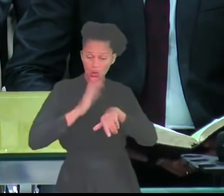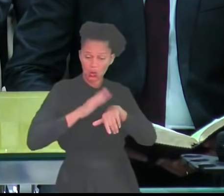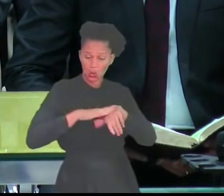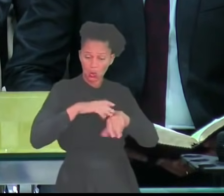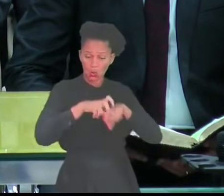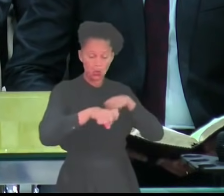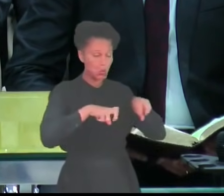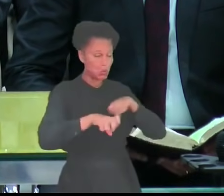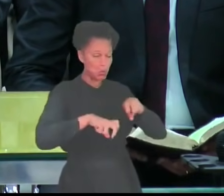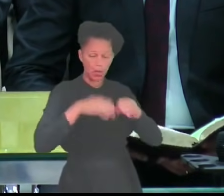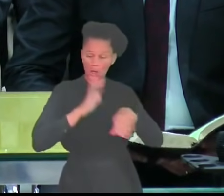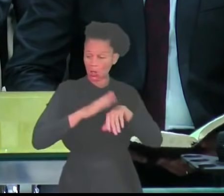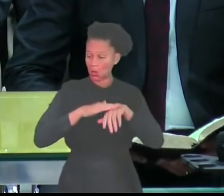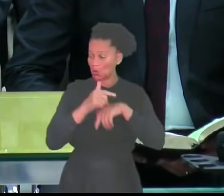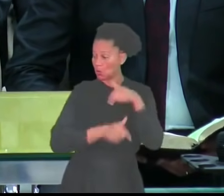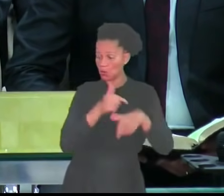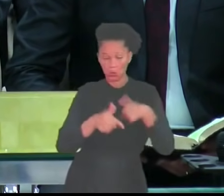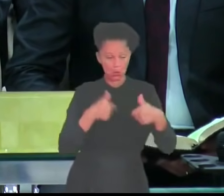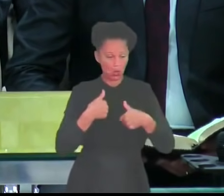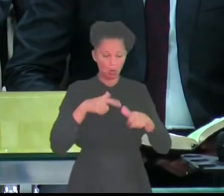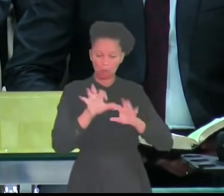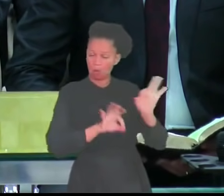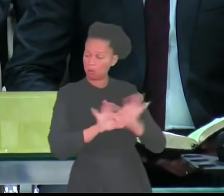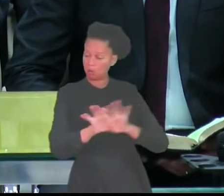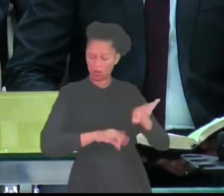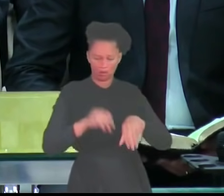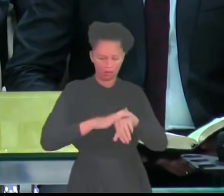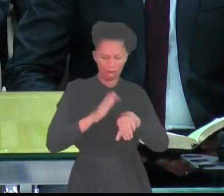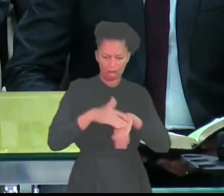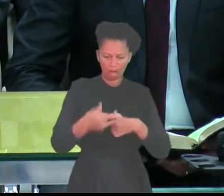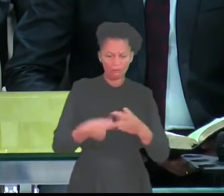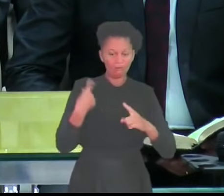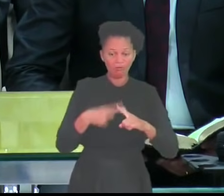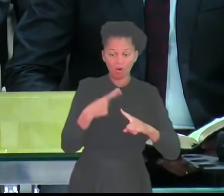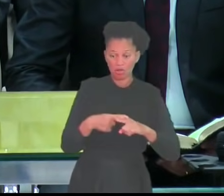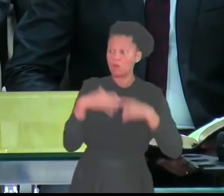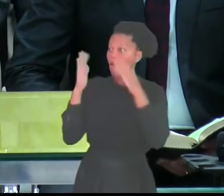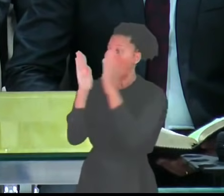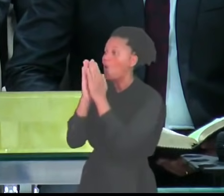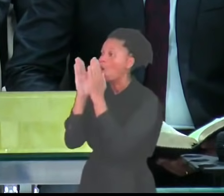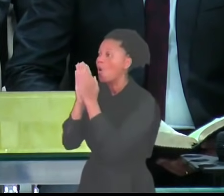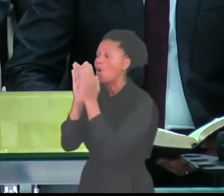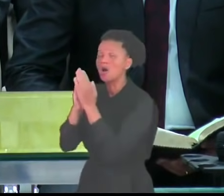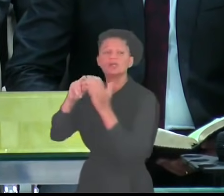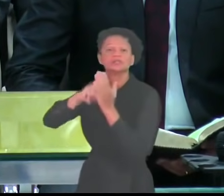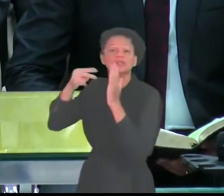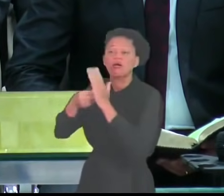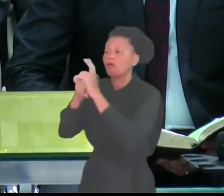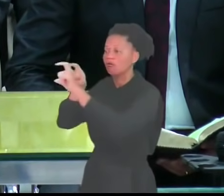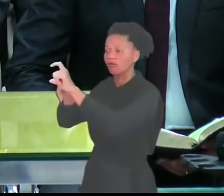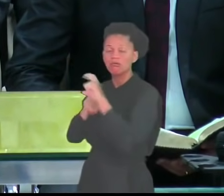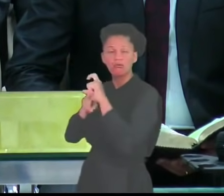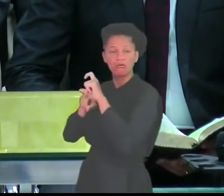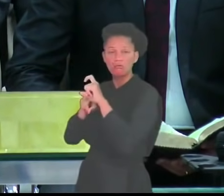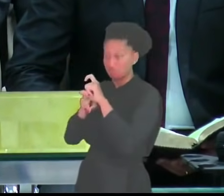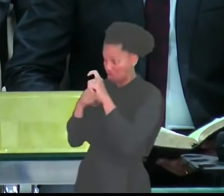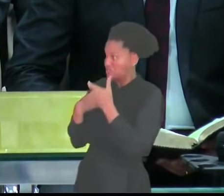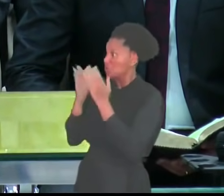Ele não está dizendo com palavras, mas está dizendo com as ações. Eu não preciso do